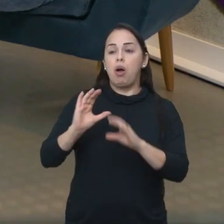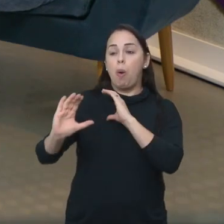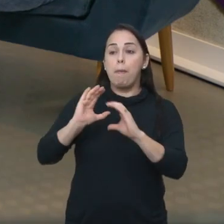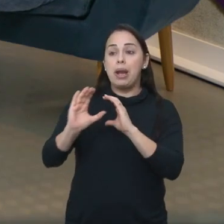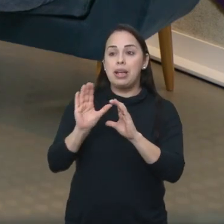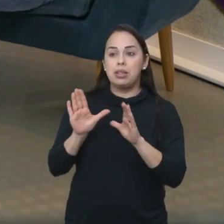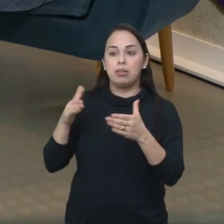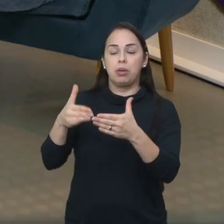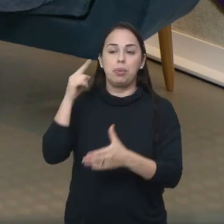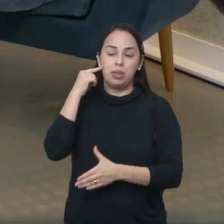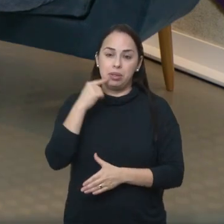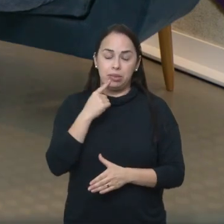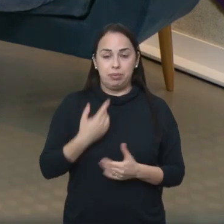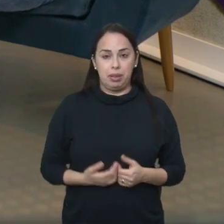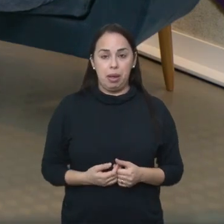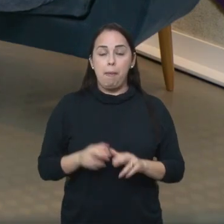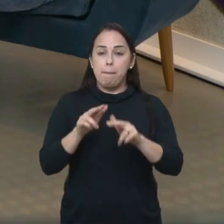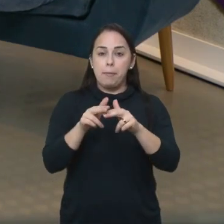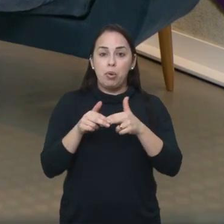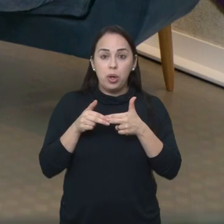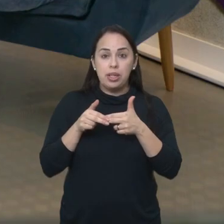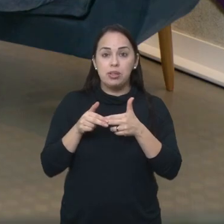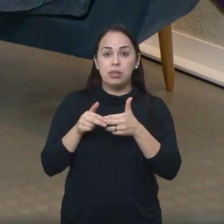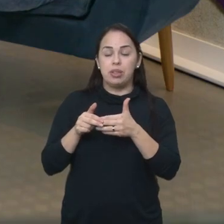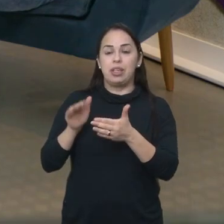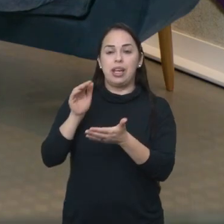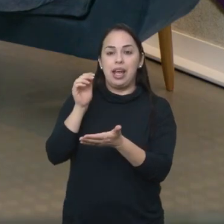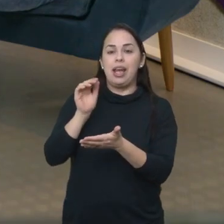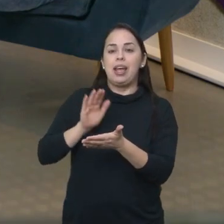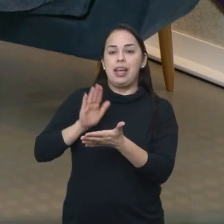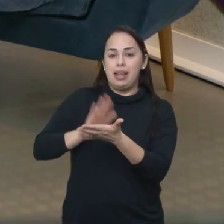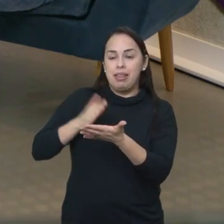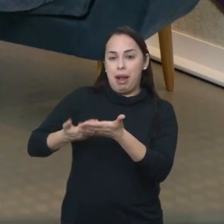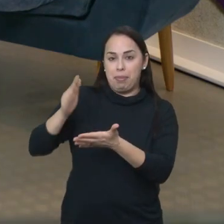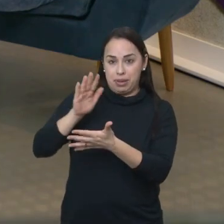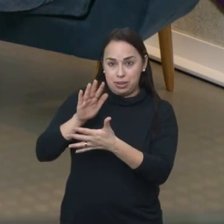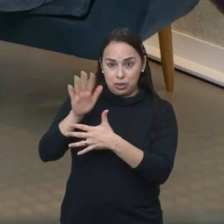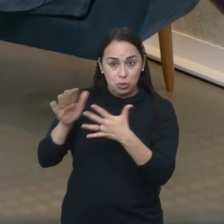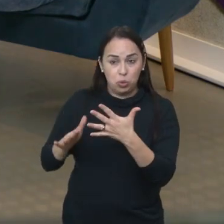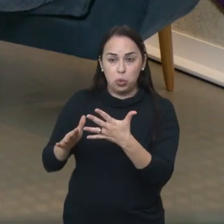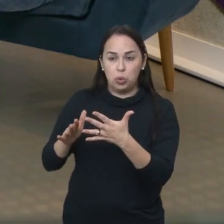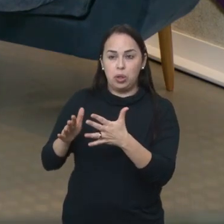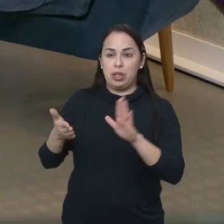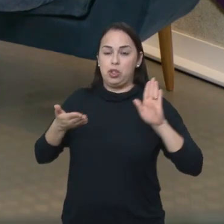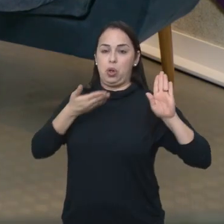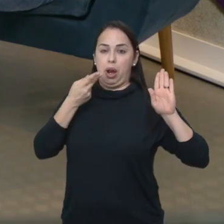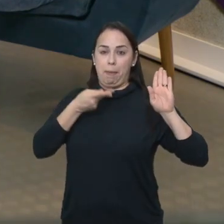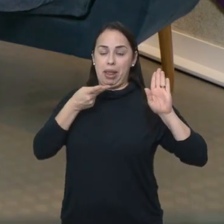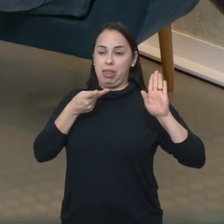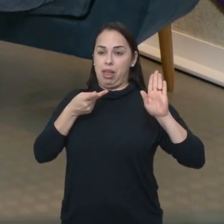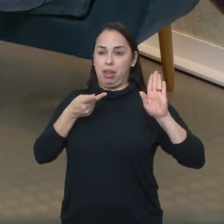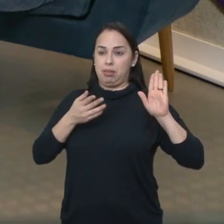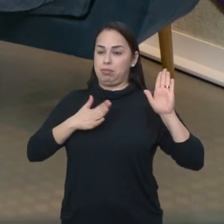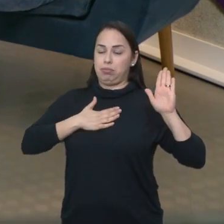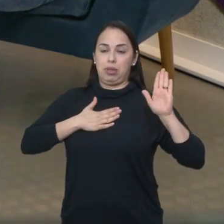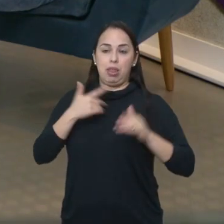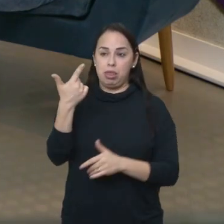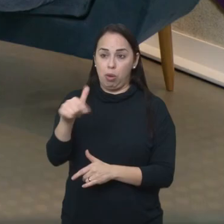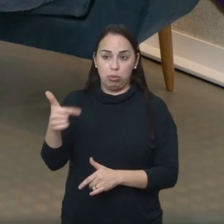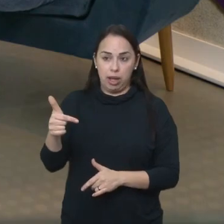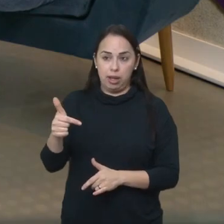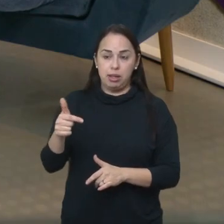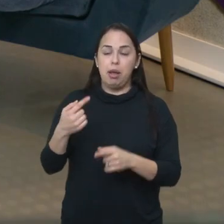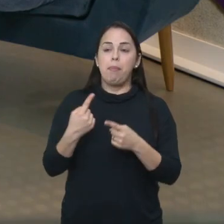surdas brasileiras. Então, por isso que não tem também intérprete de Libras juramentado, porque não é reconhecida